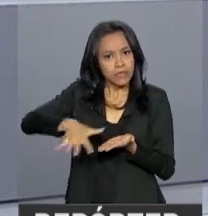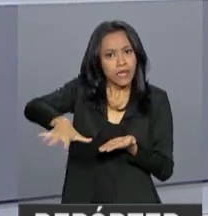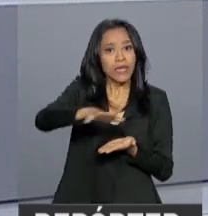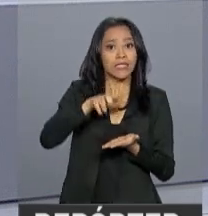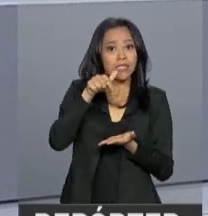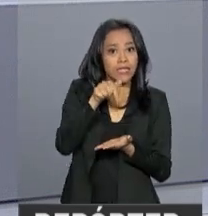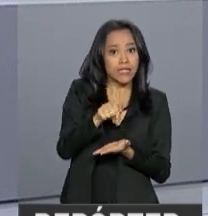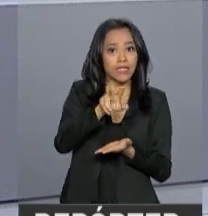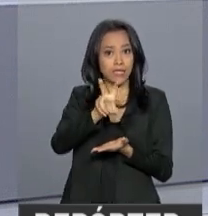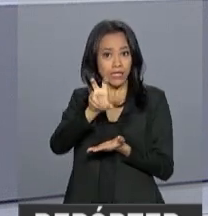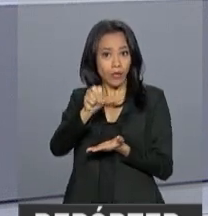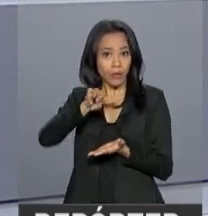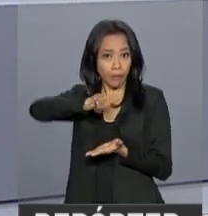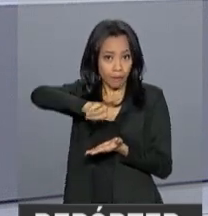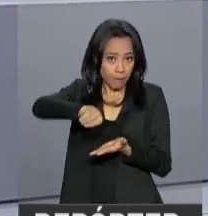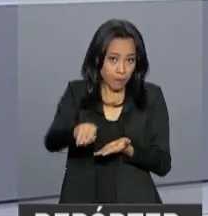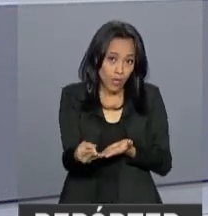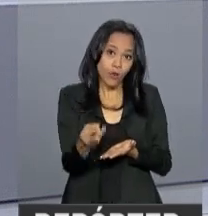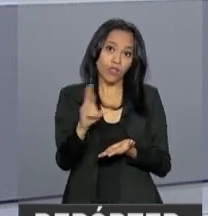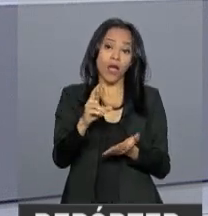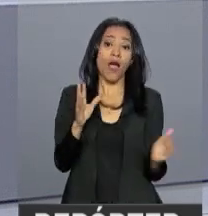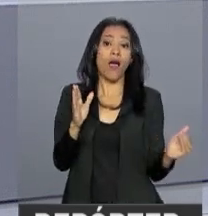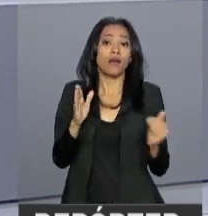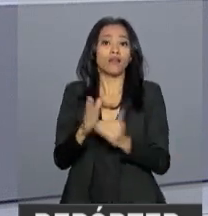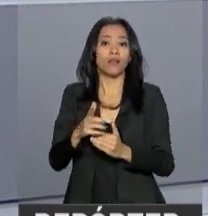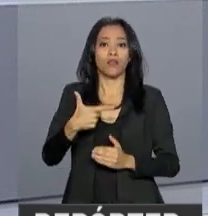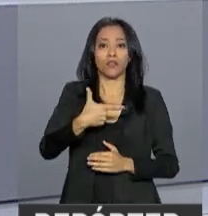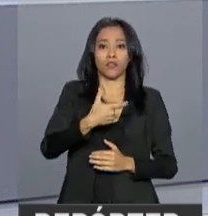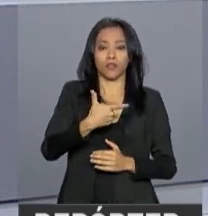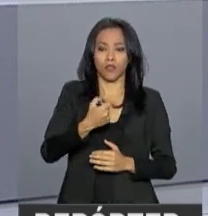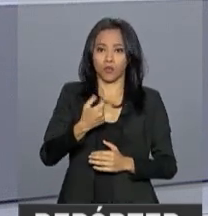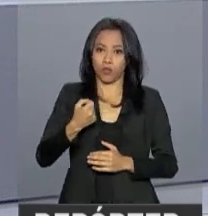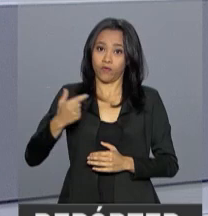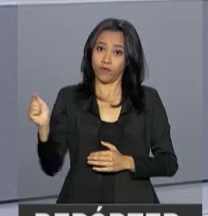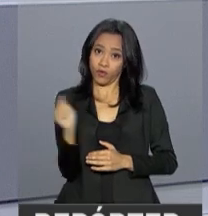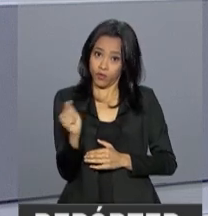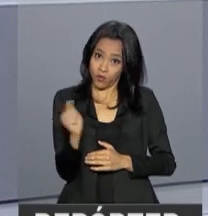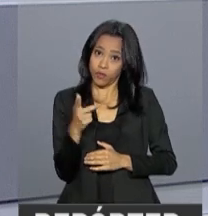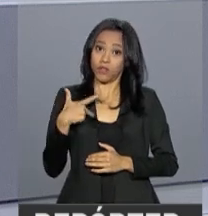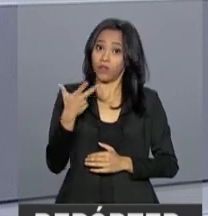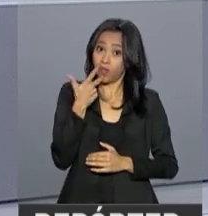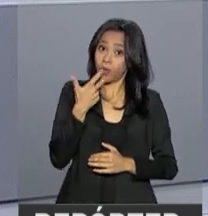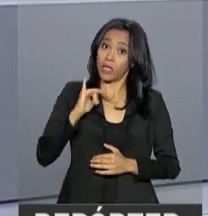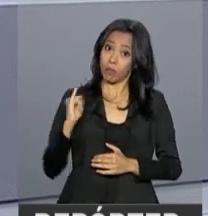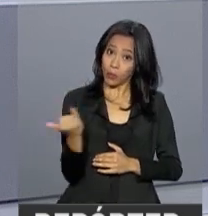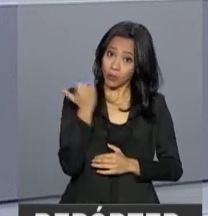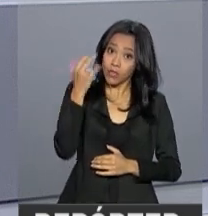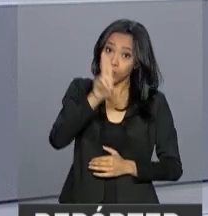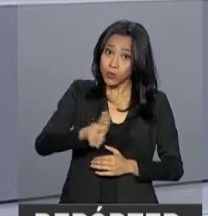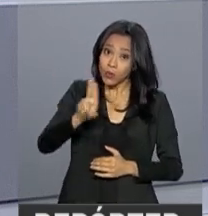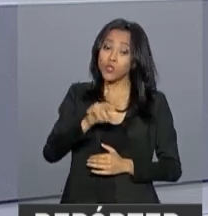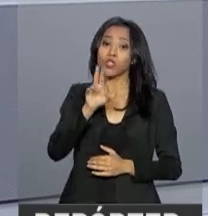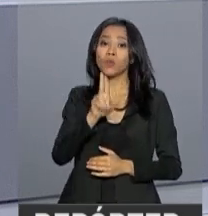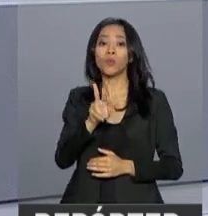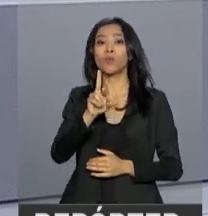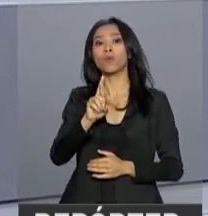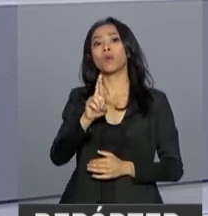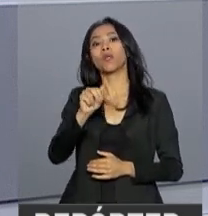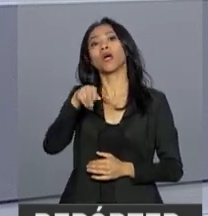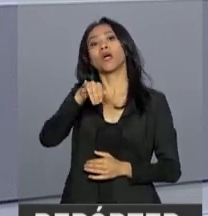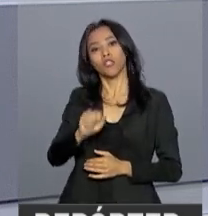750 milhões de reais até 2022 e falou sobre a importância do enriquecimento de urânio para medicina